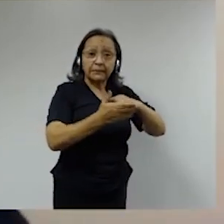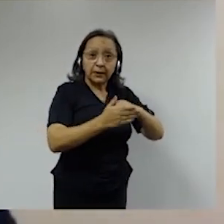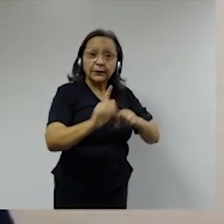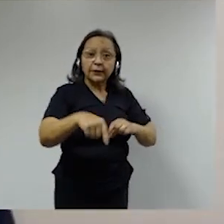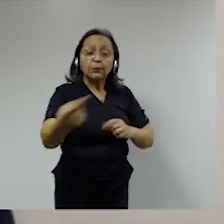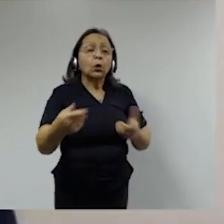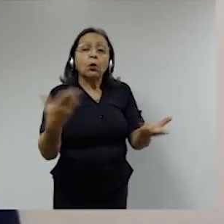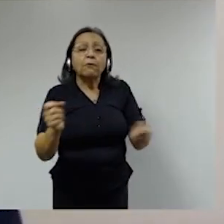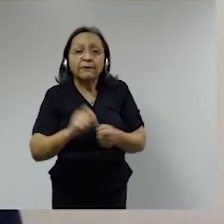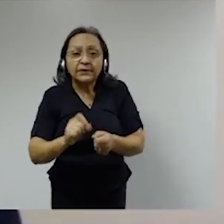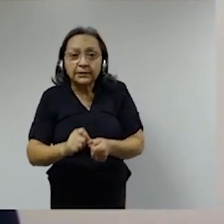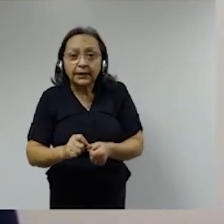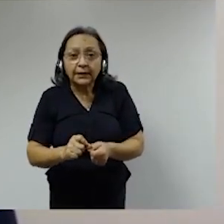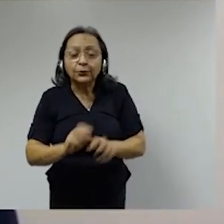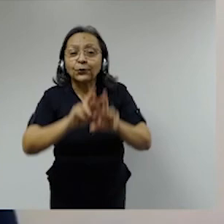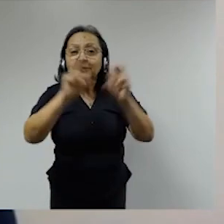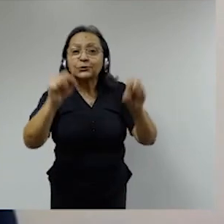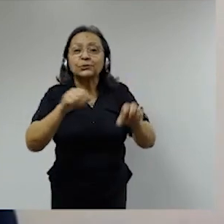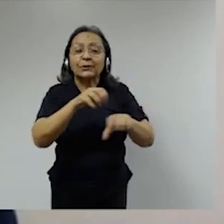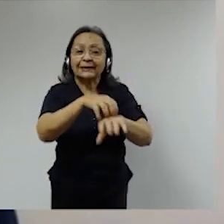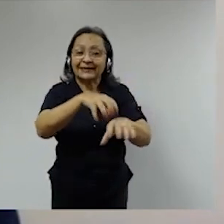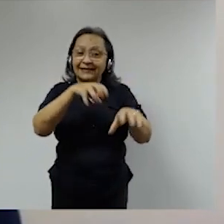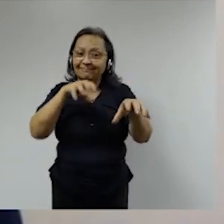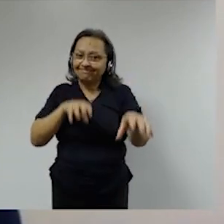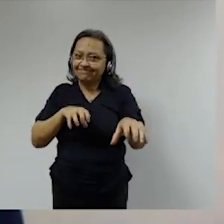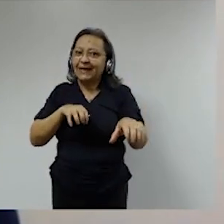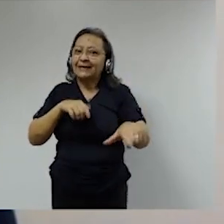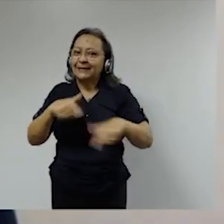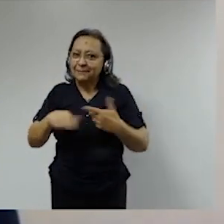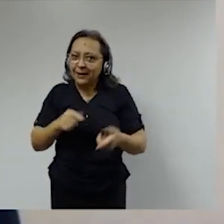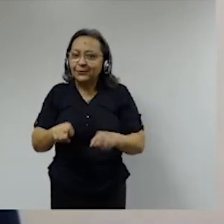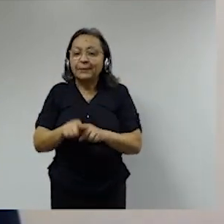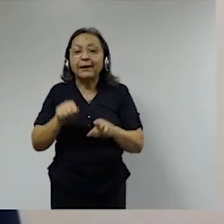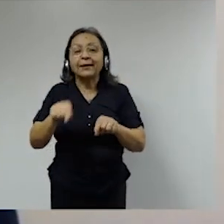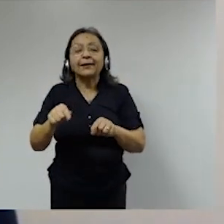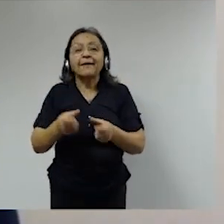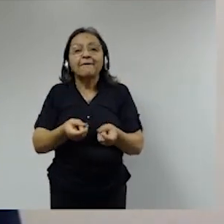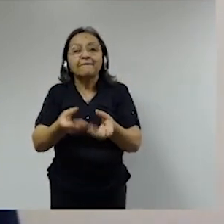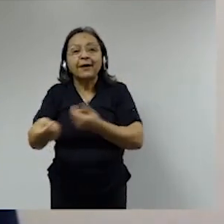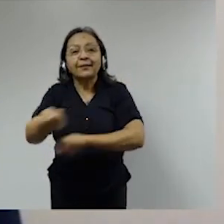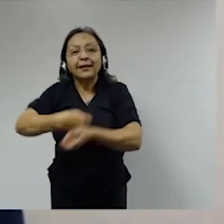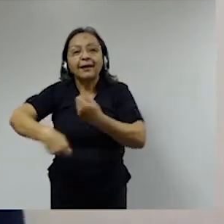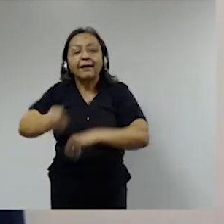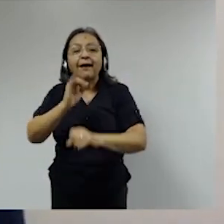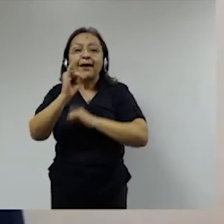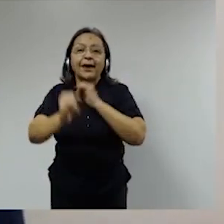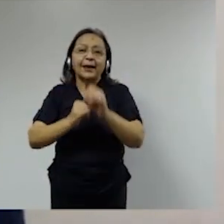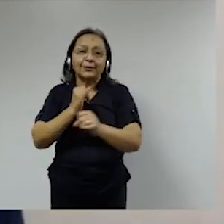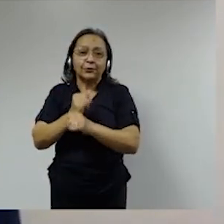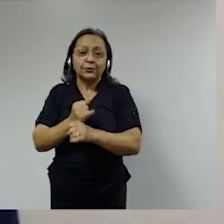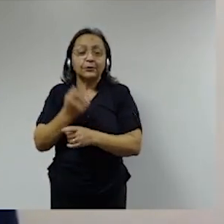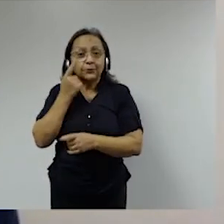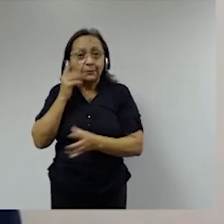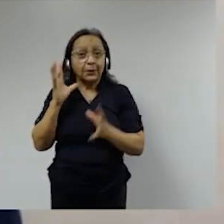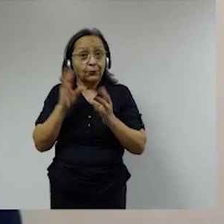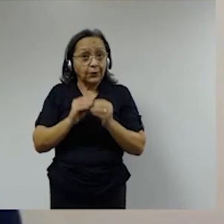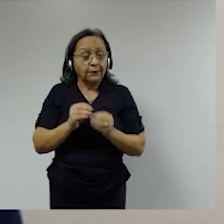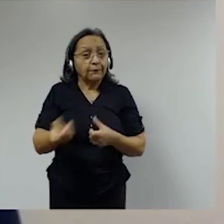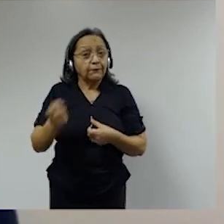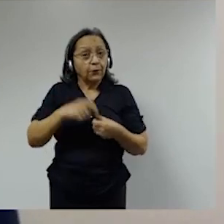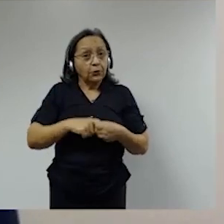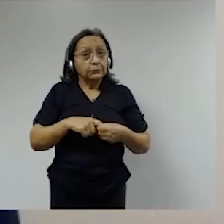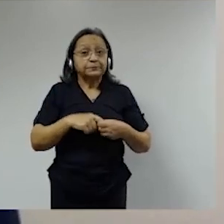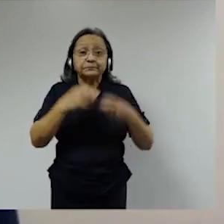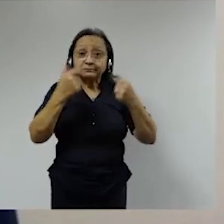a teletrabalho e no que diz respeito a comércio eletrônico. Penso, para concluir, volto a mencionar. São